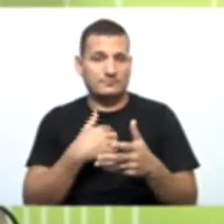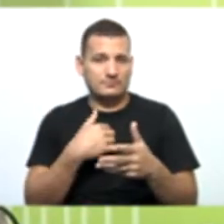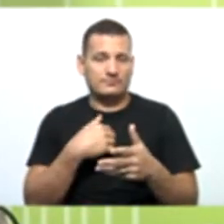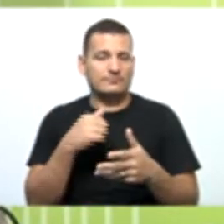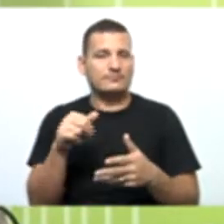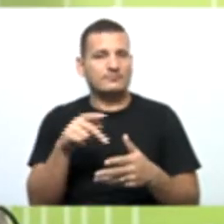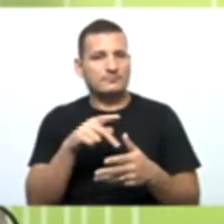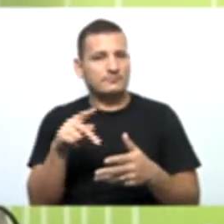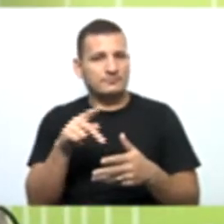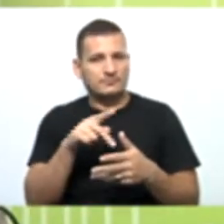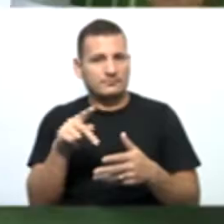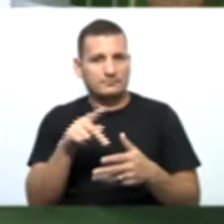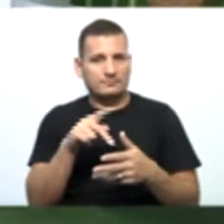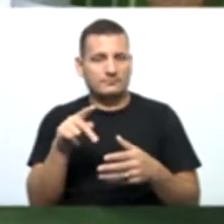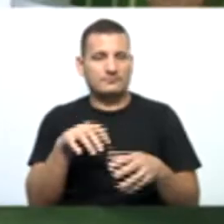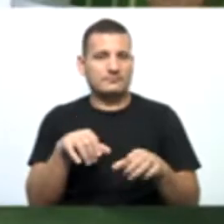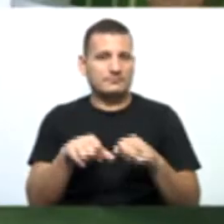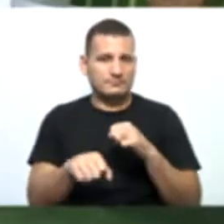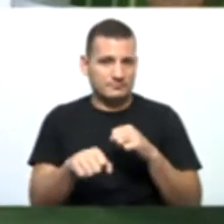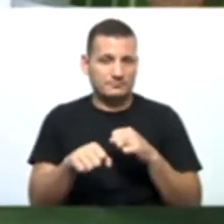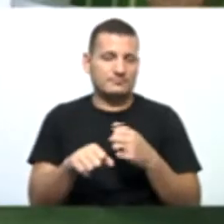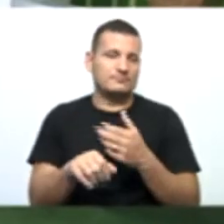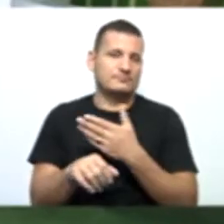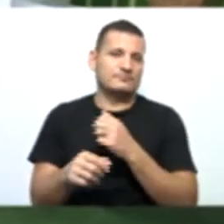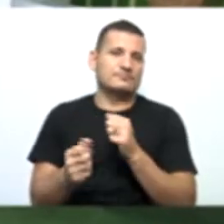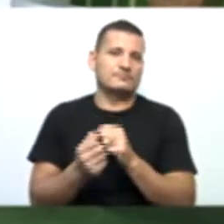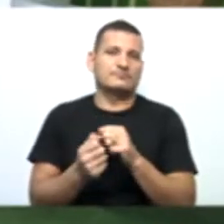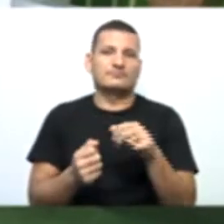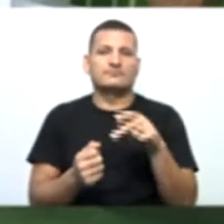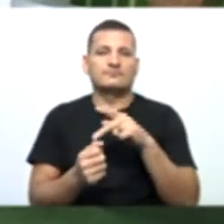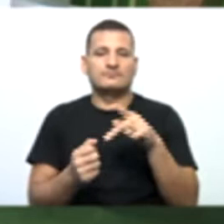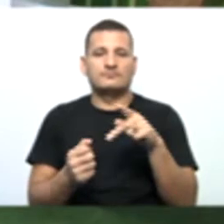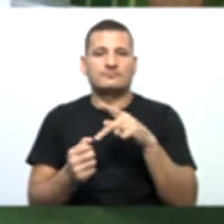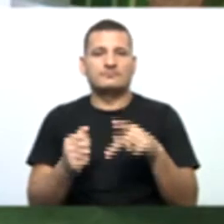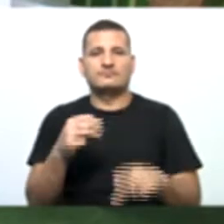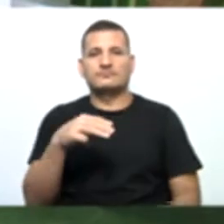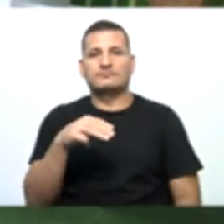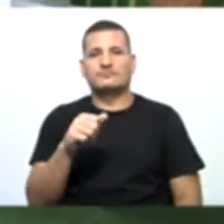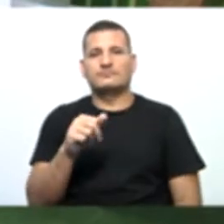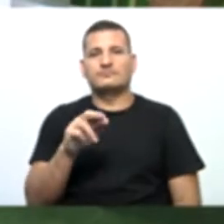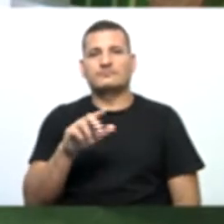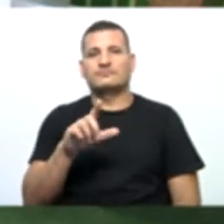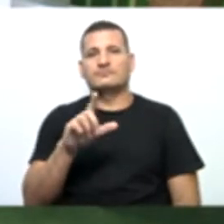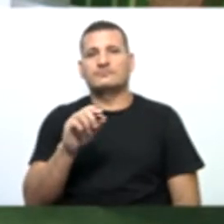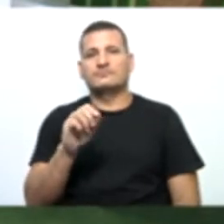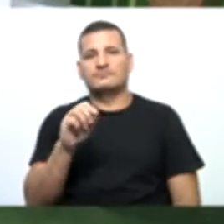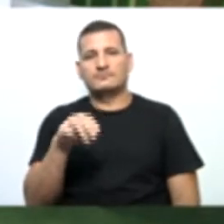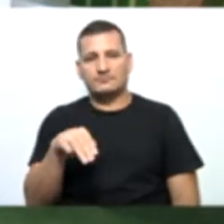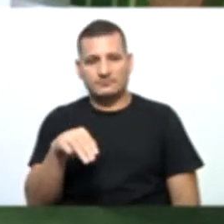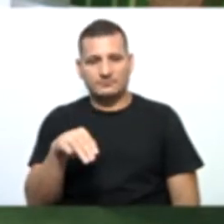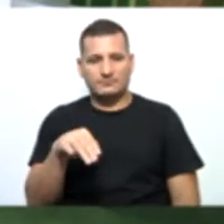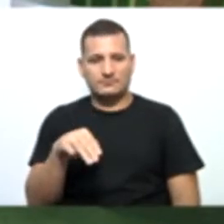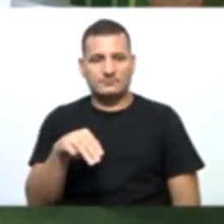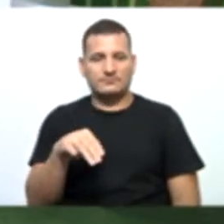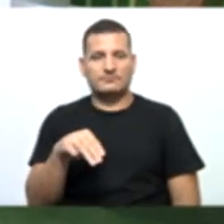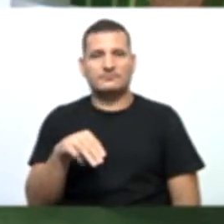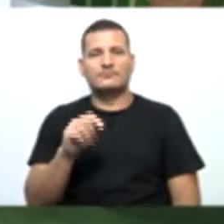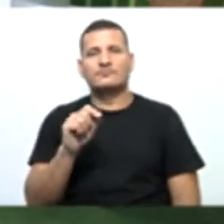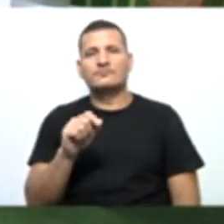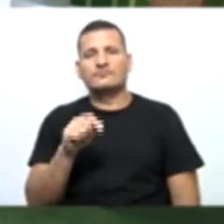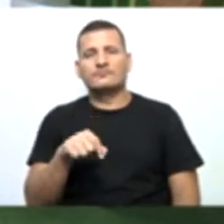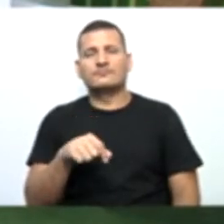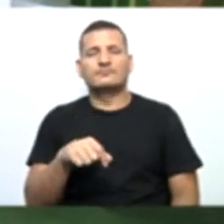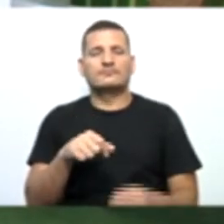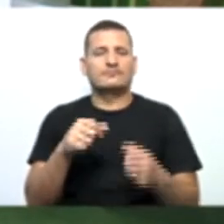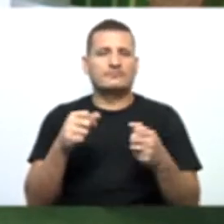com o professor Marlon. Não é isso, Marlon? Seja bem-vindo aí. Muito obrigado. Essa nossa missão de trabalhar com eles projetos, não é